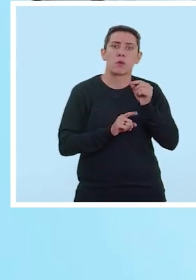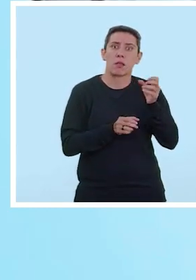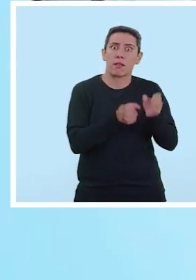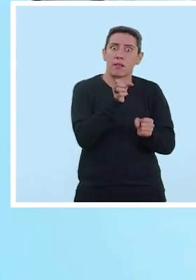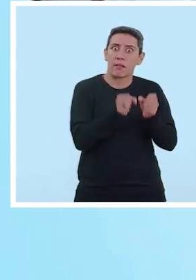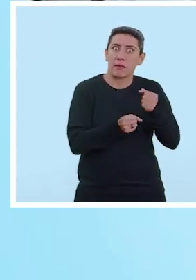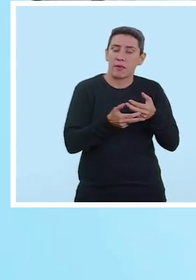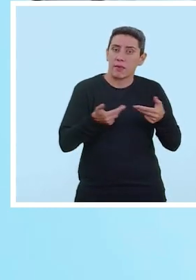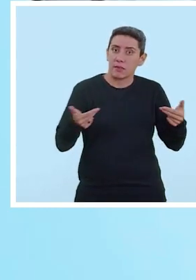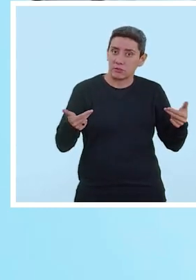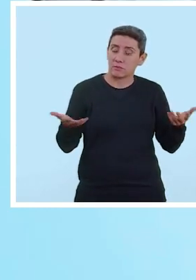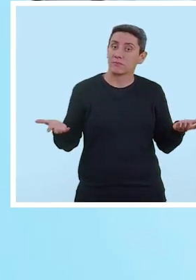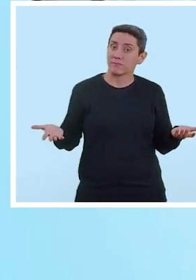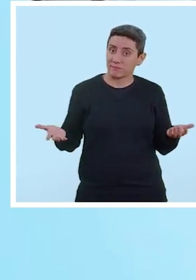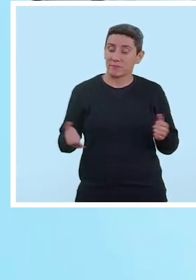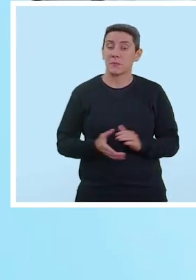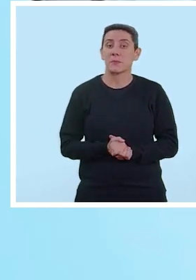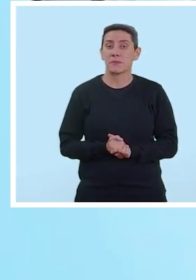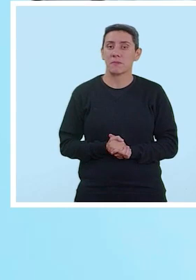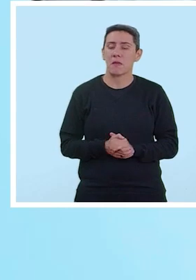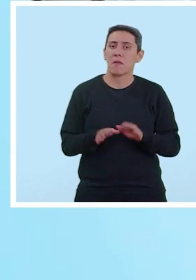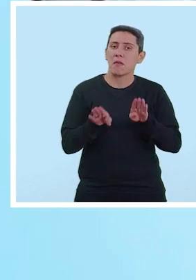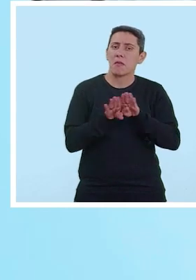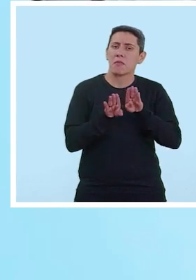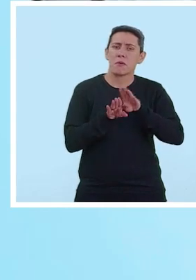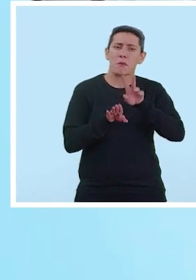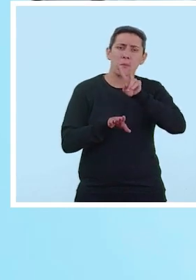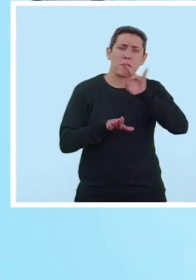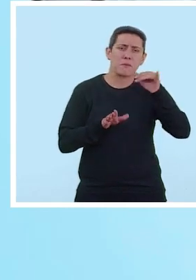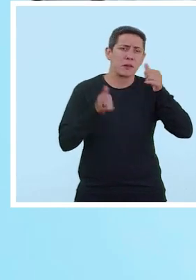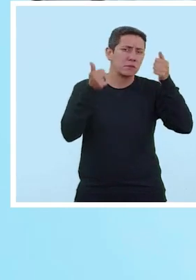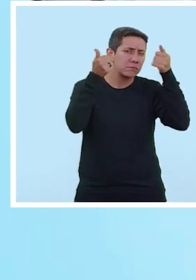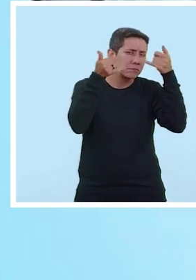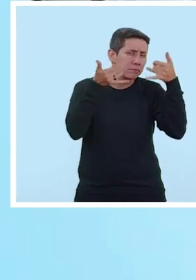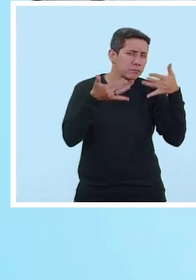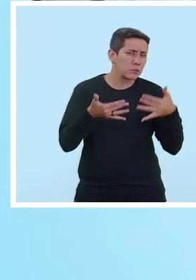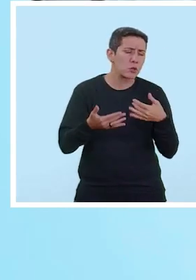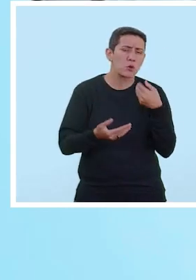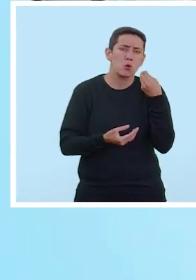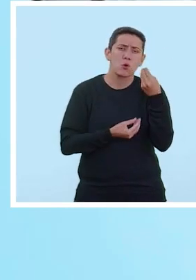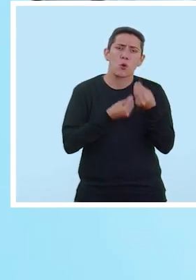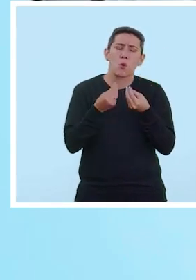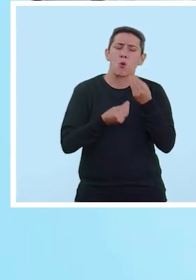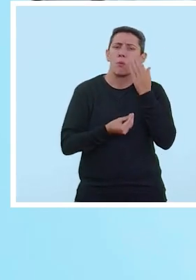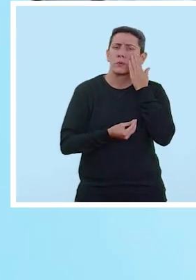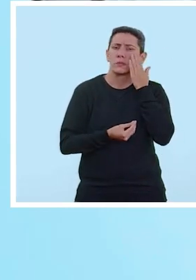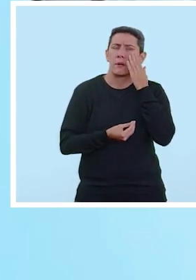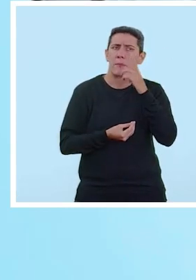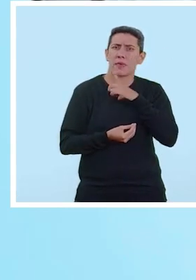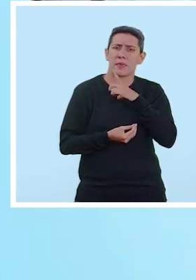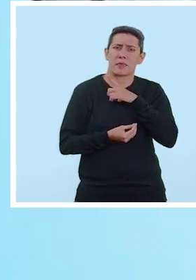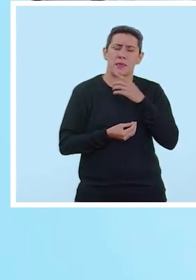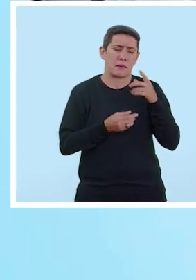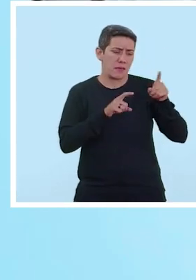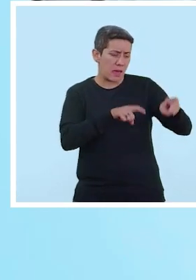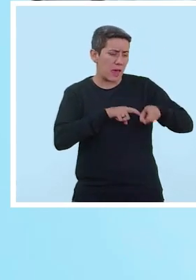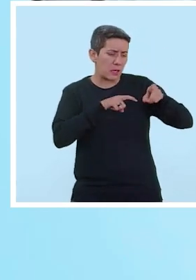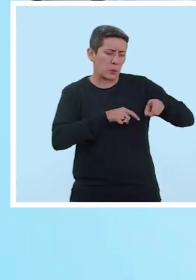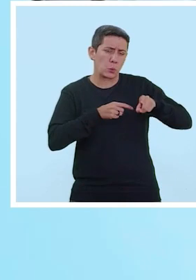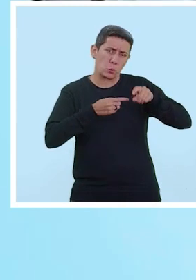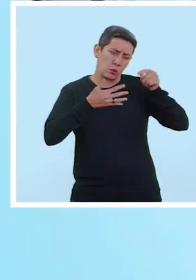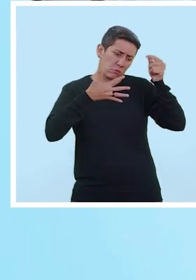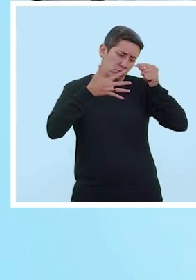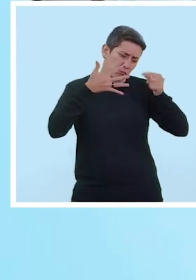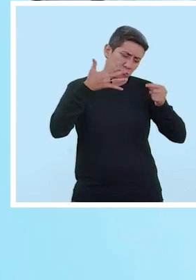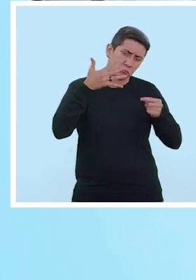e também eles entraram ao fundo mostrando as dores dessa vertical da agricultura e